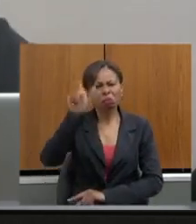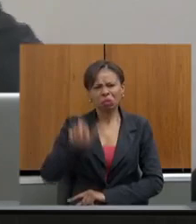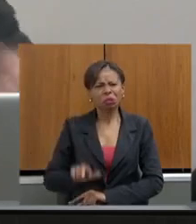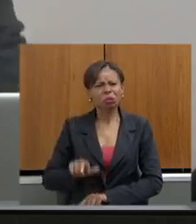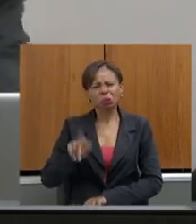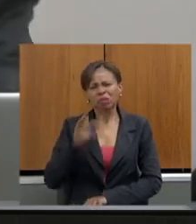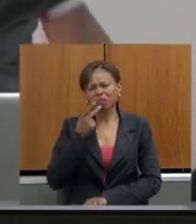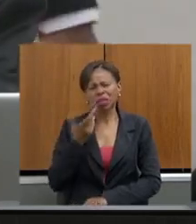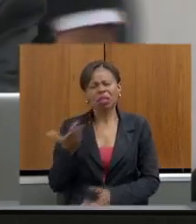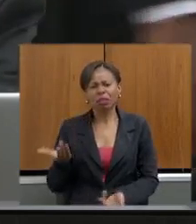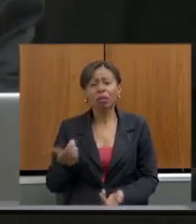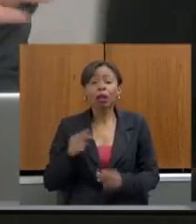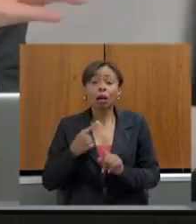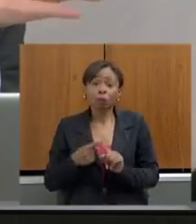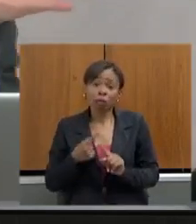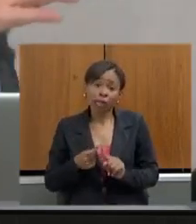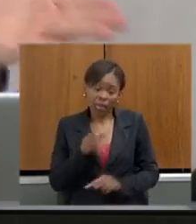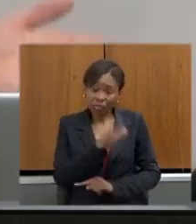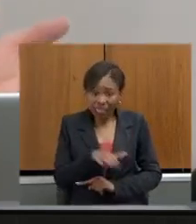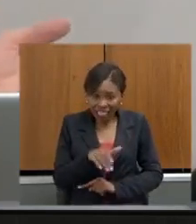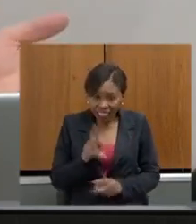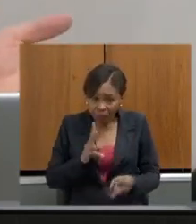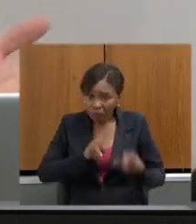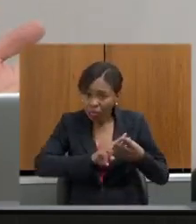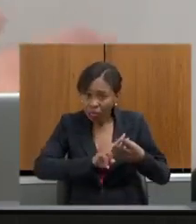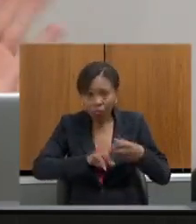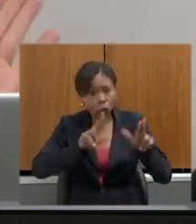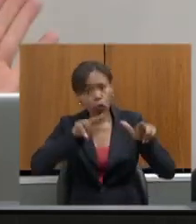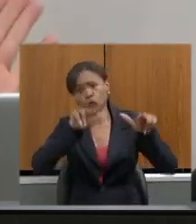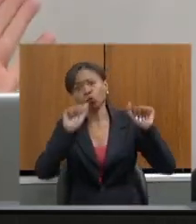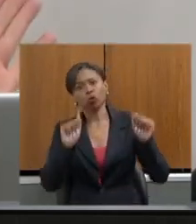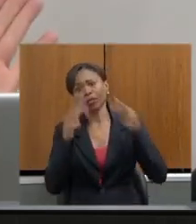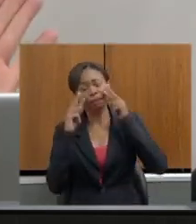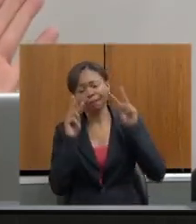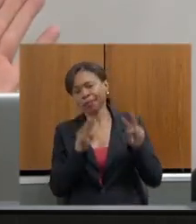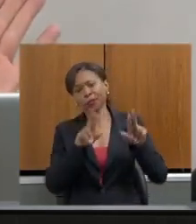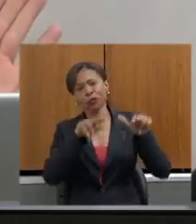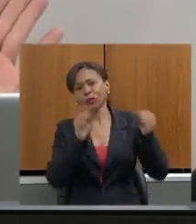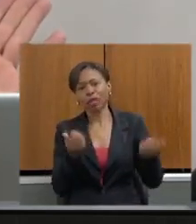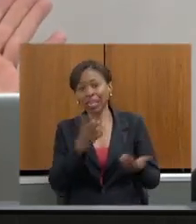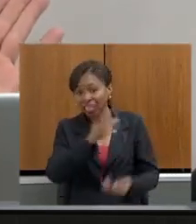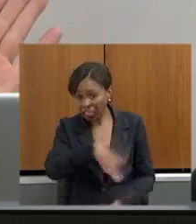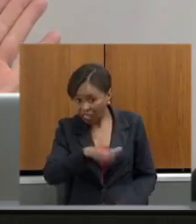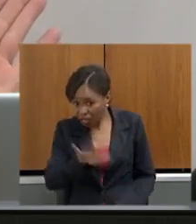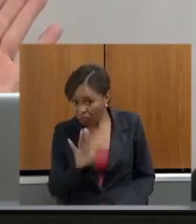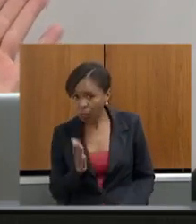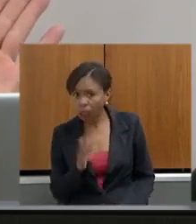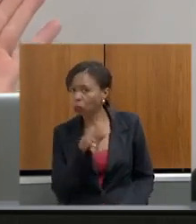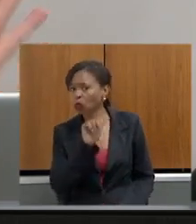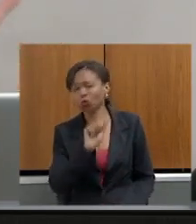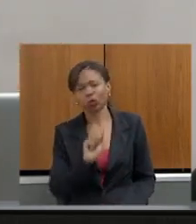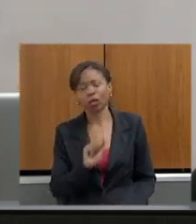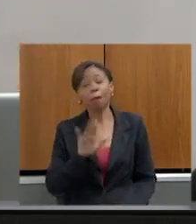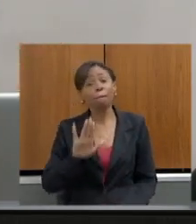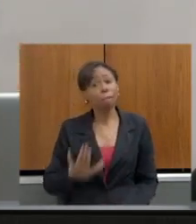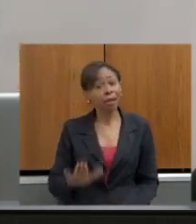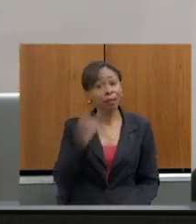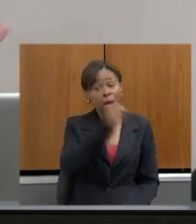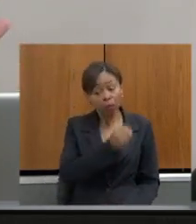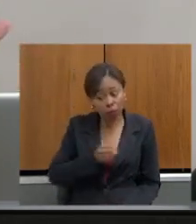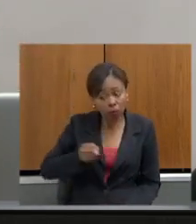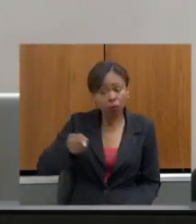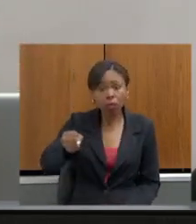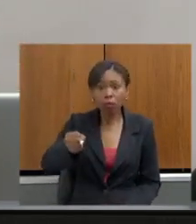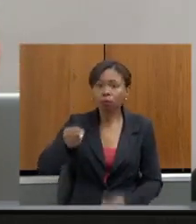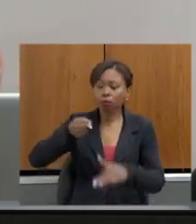ver que criança não é presa essa tá eu nunca vi criança é presa criança não e quem é levado